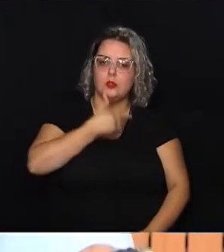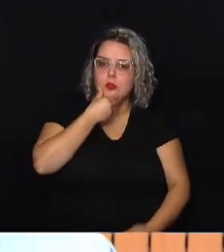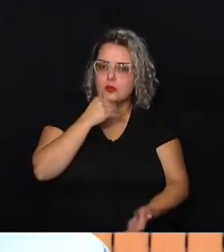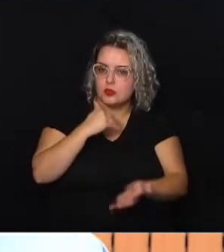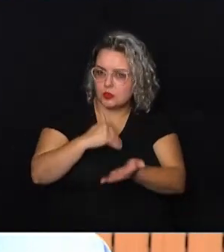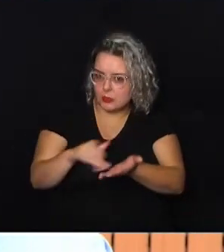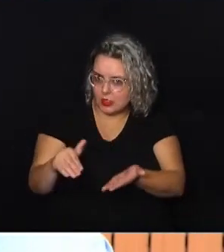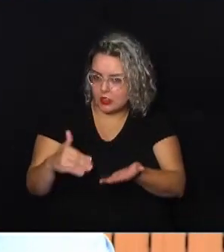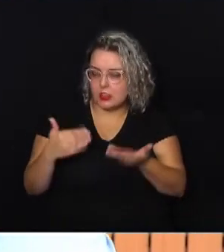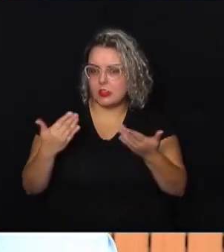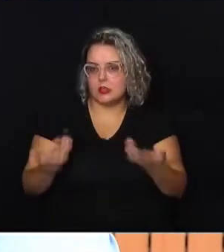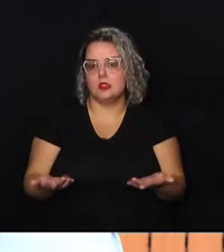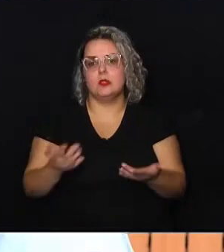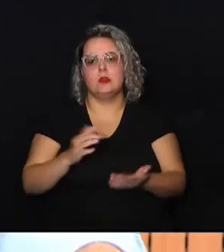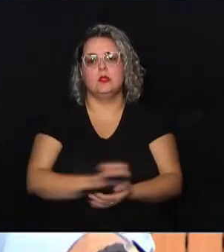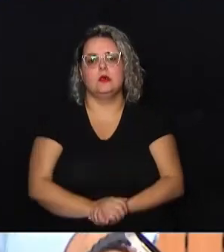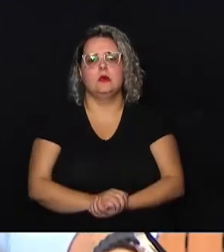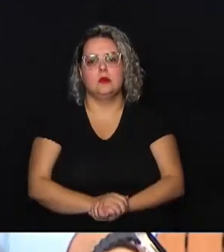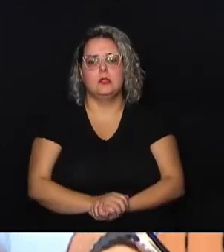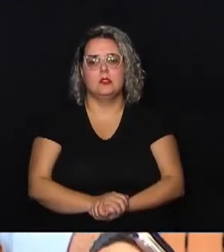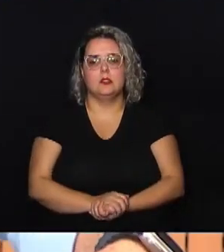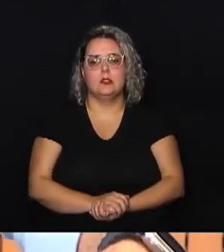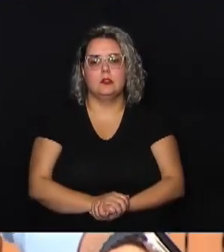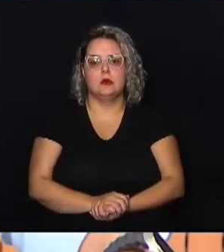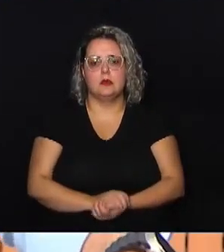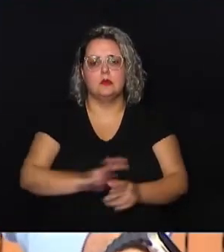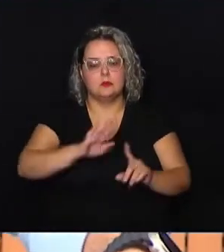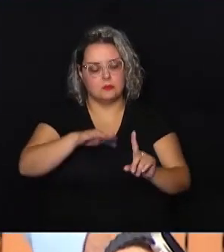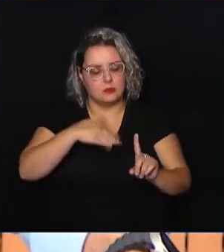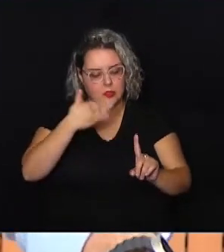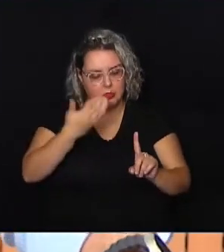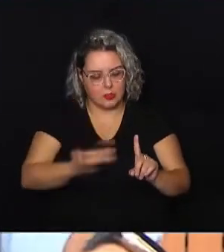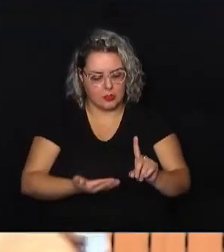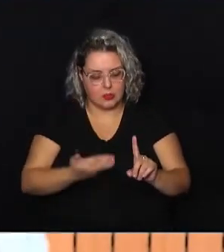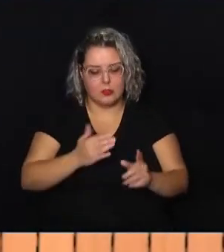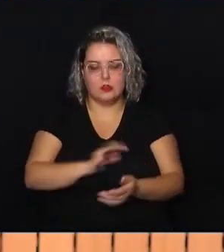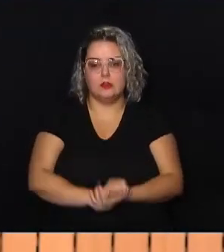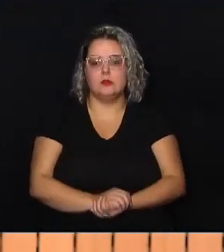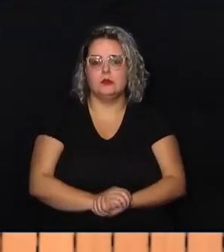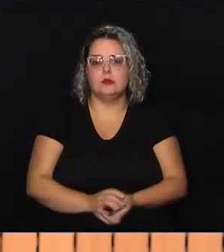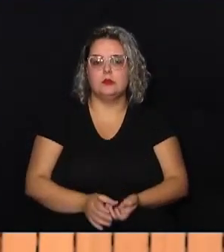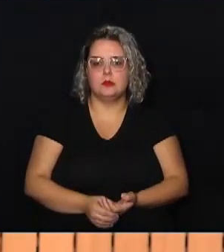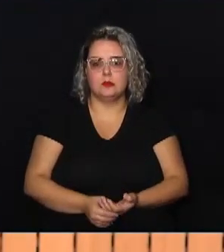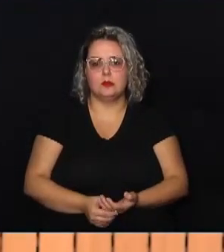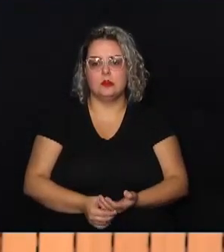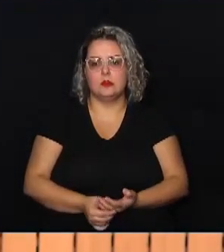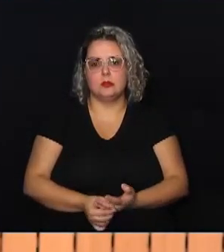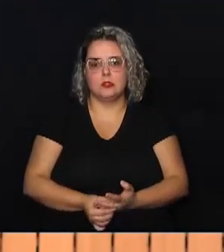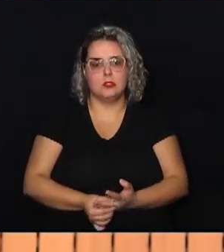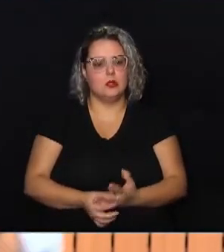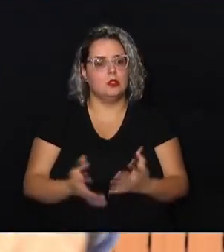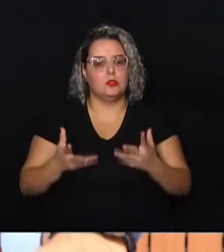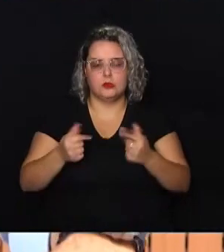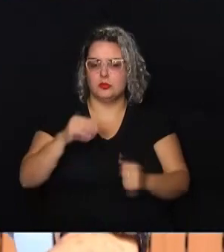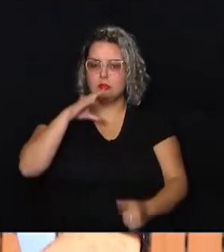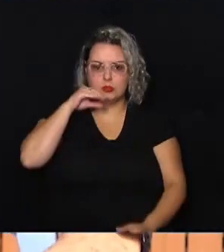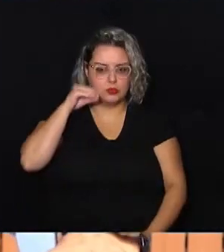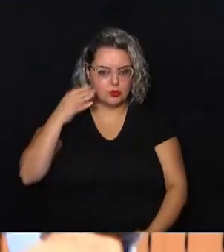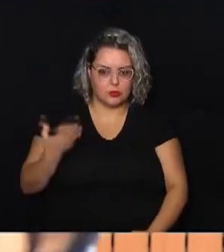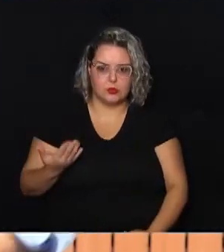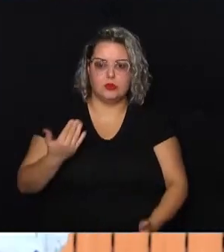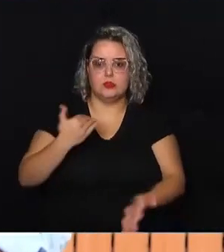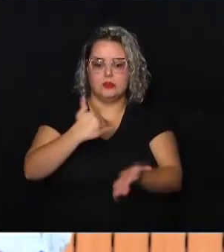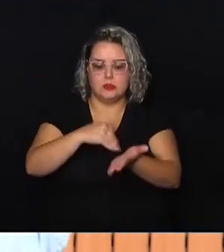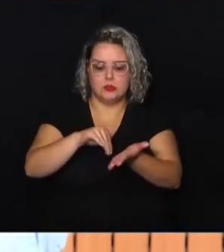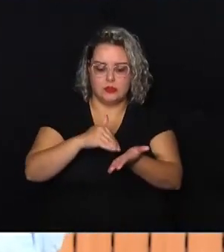secretário, render aqui também as minhas homenagens, né, e não poderia ser diferente, a todos os funcionários da